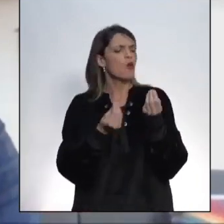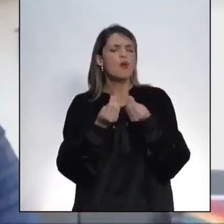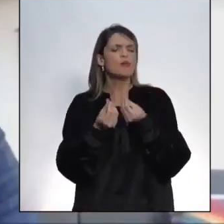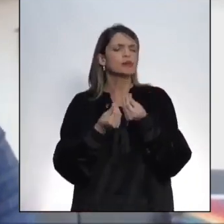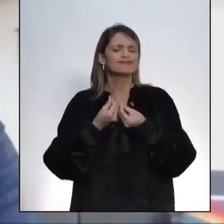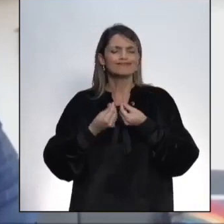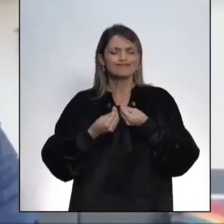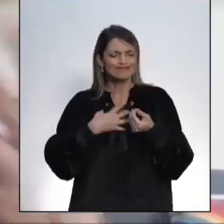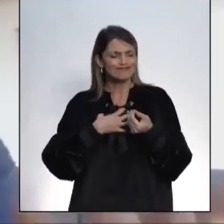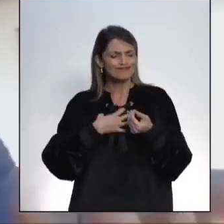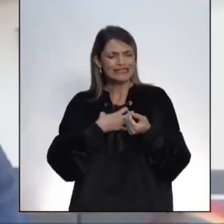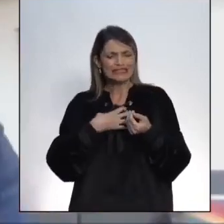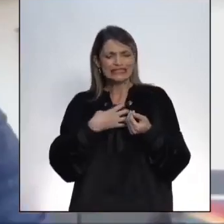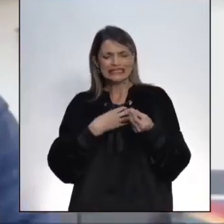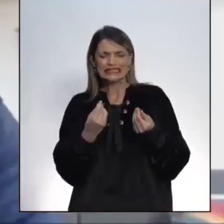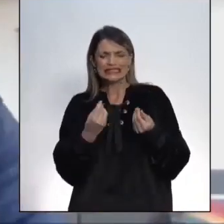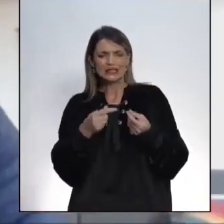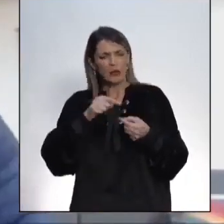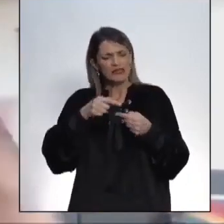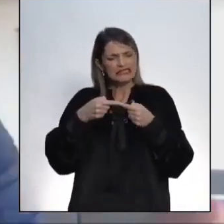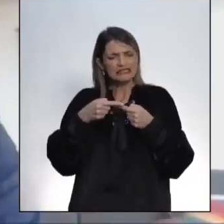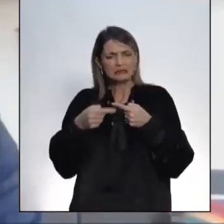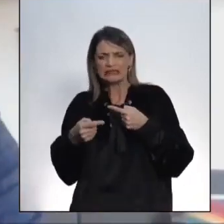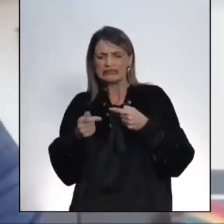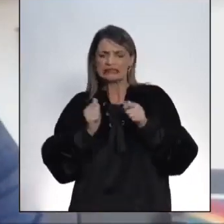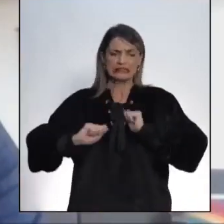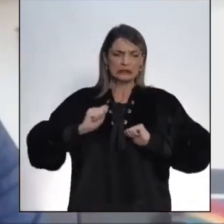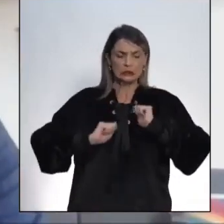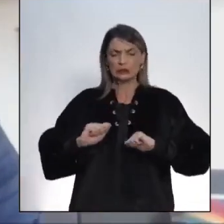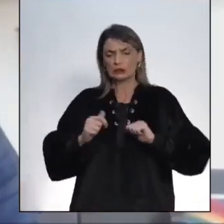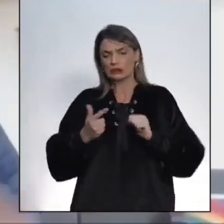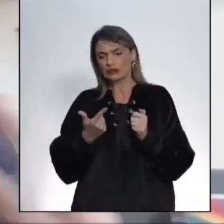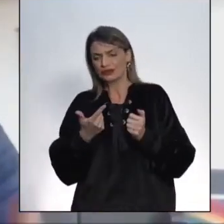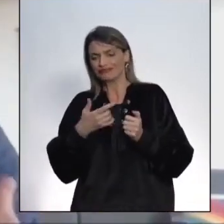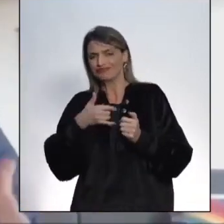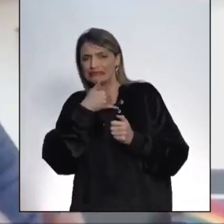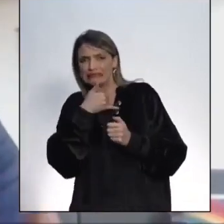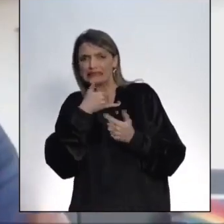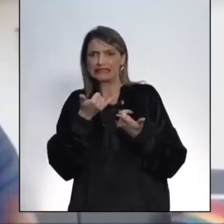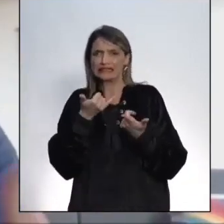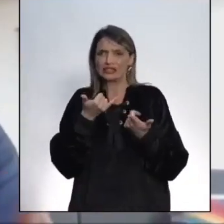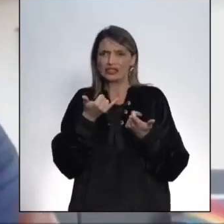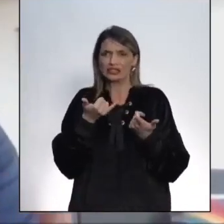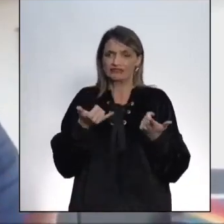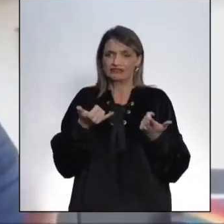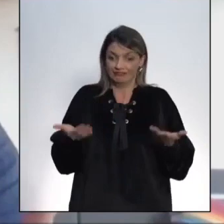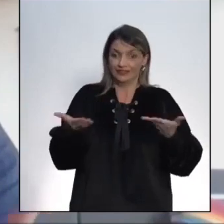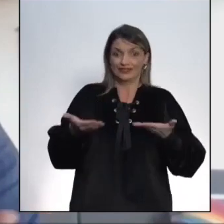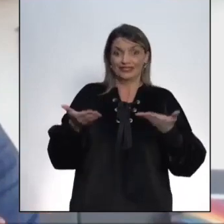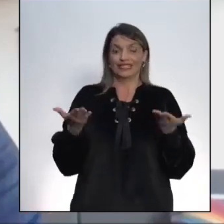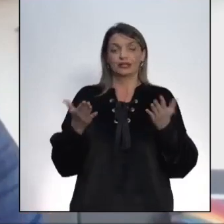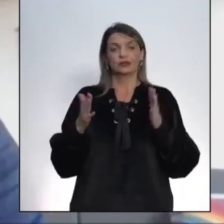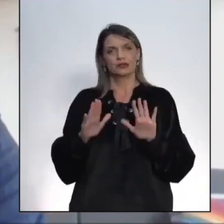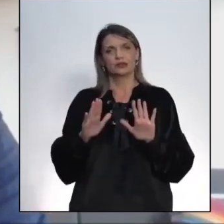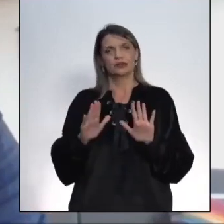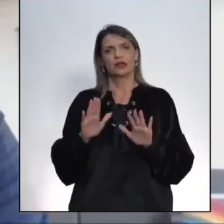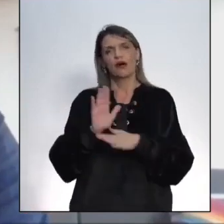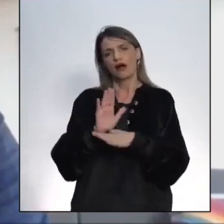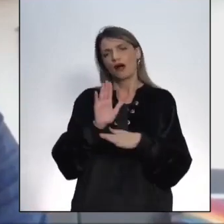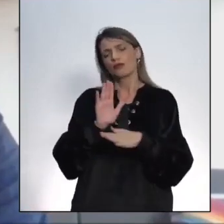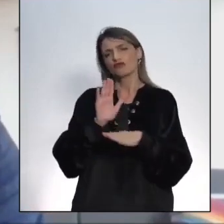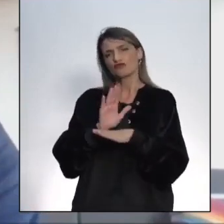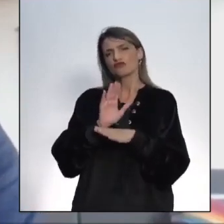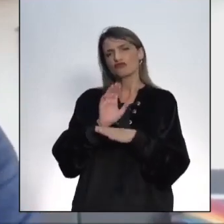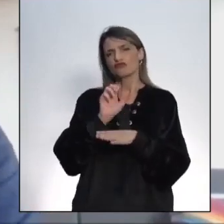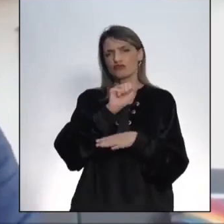semana, poxa, essa semana eu estive mais para baixo, eu estive mais ansioso e tal. Então, acho que são essas ferramentas também de tecnologia digital que podem ajudar